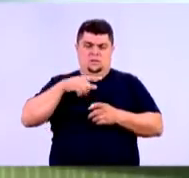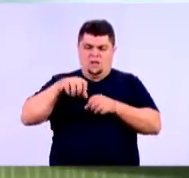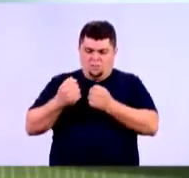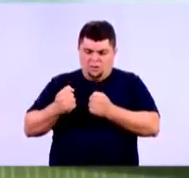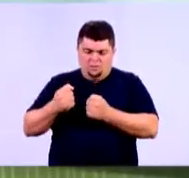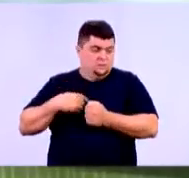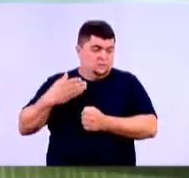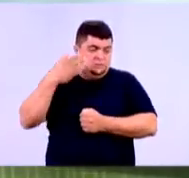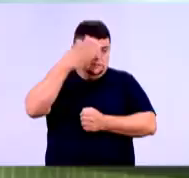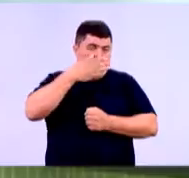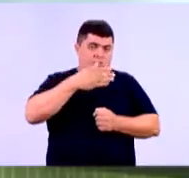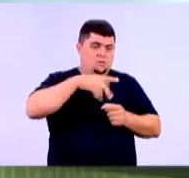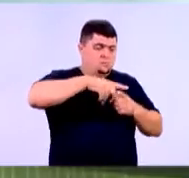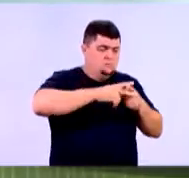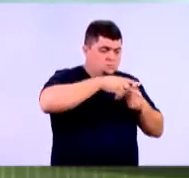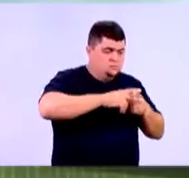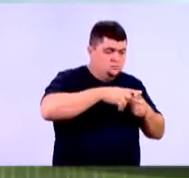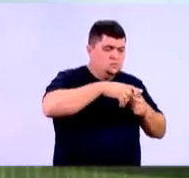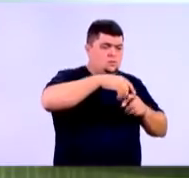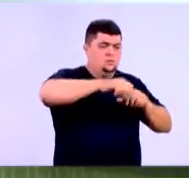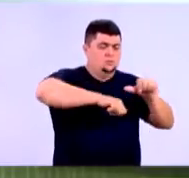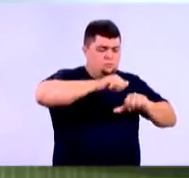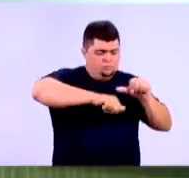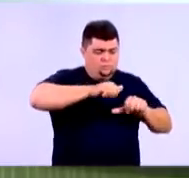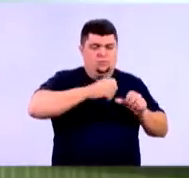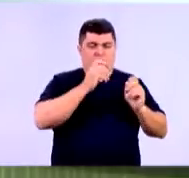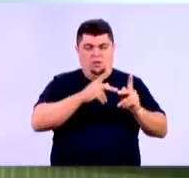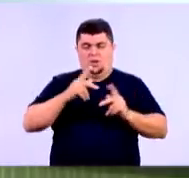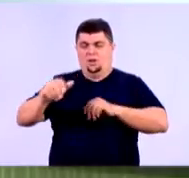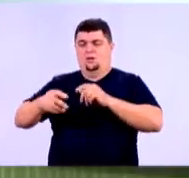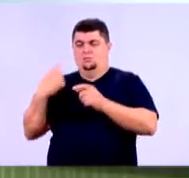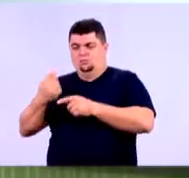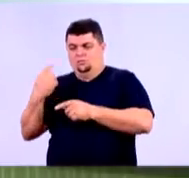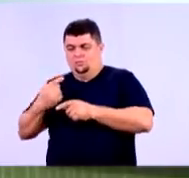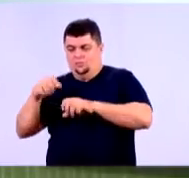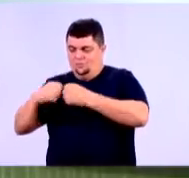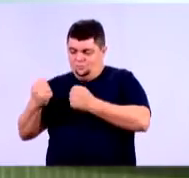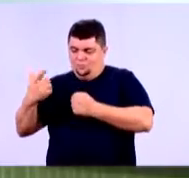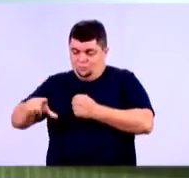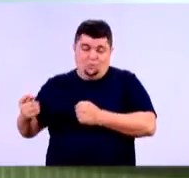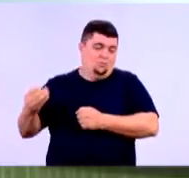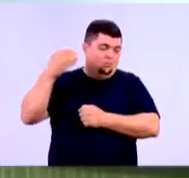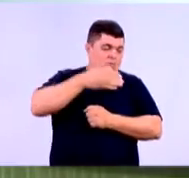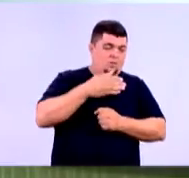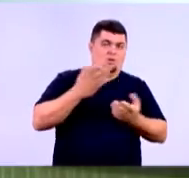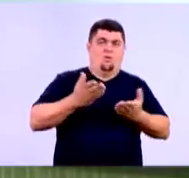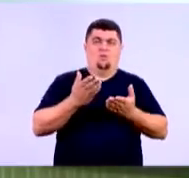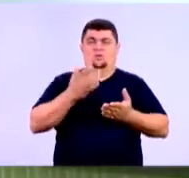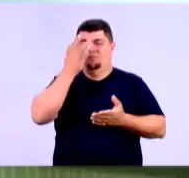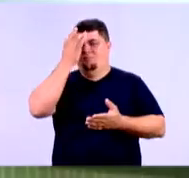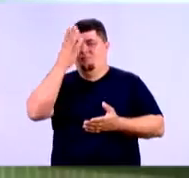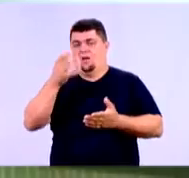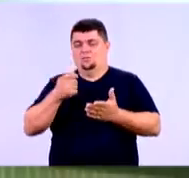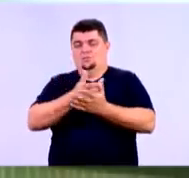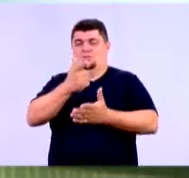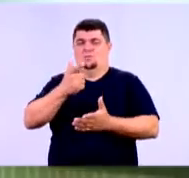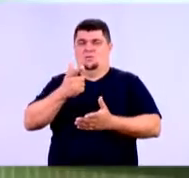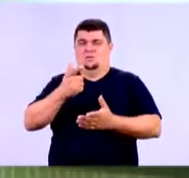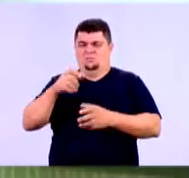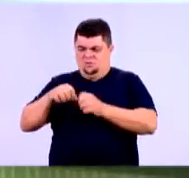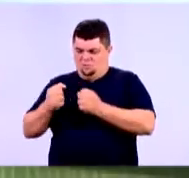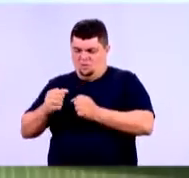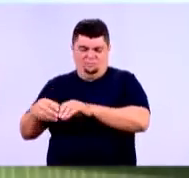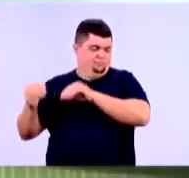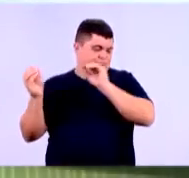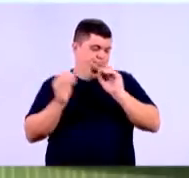mandava consertar várias vezes, ficava vários anos com eles. Hoje em dia, os eletrodomésticos estão cada vez mais populares e quando estraga, as pessoas